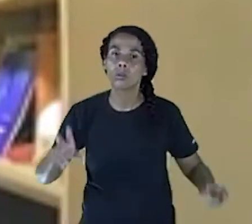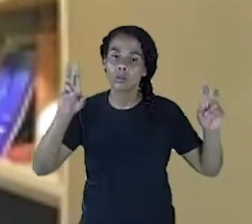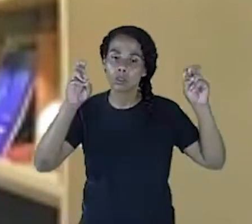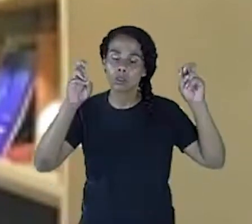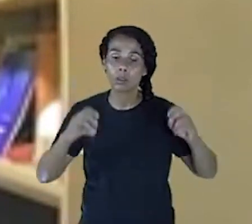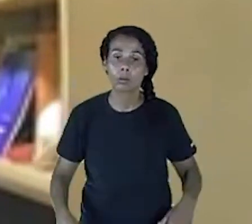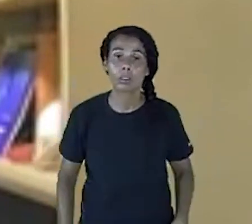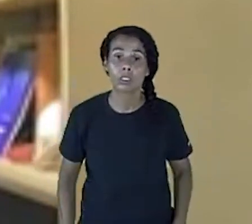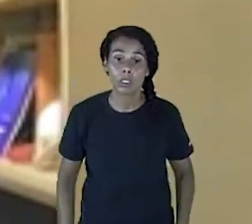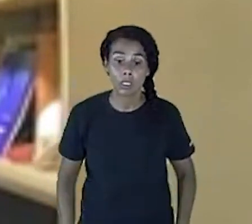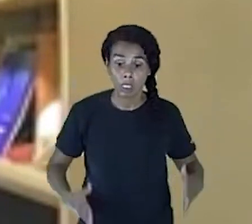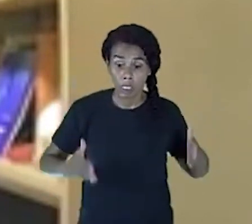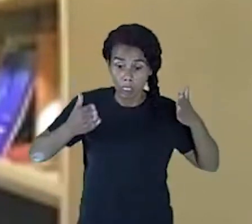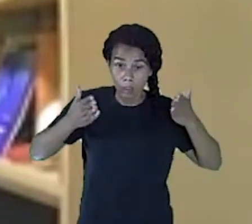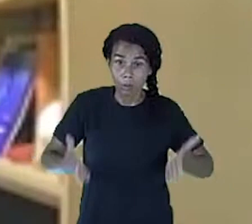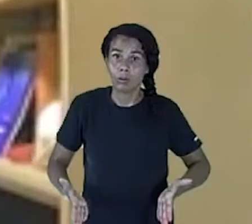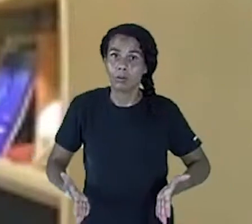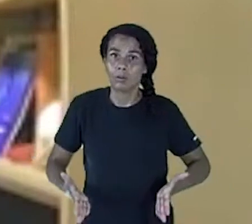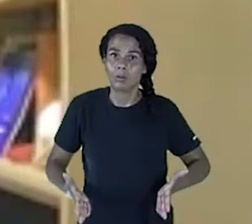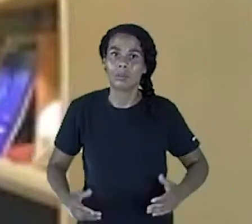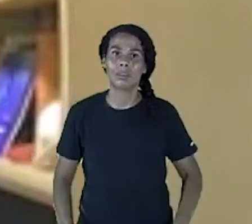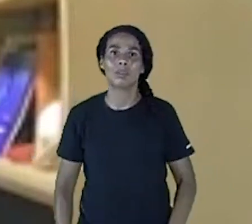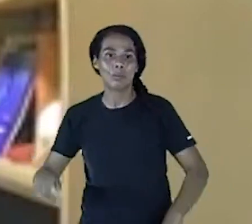vivendo isso é a minha indagação.